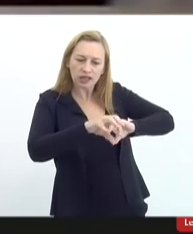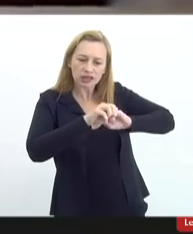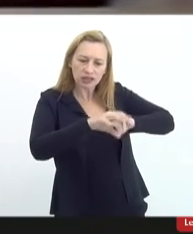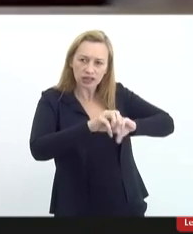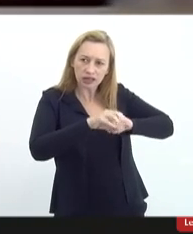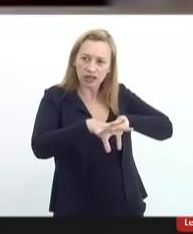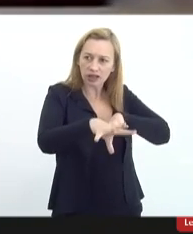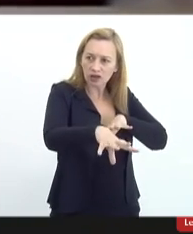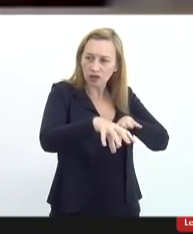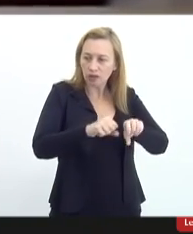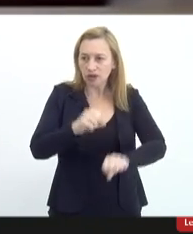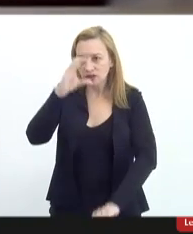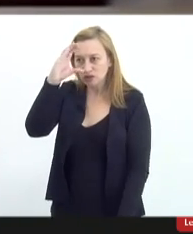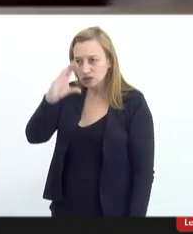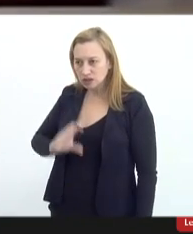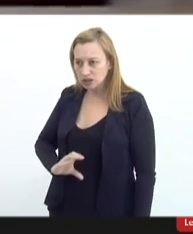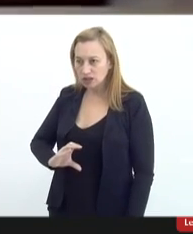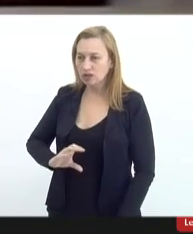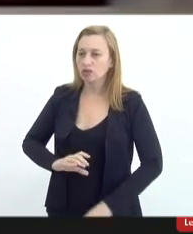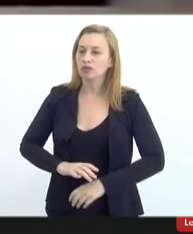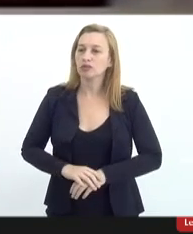formação cidadã. É